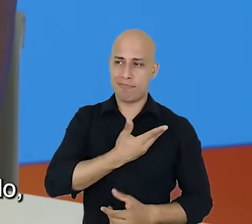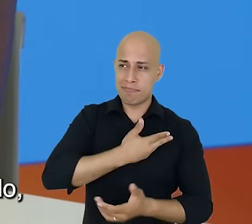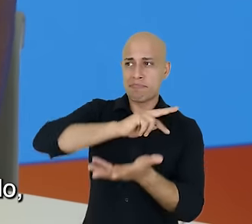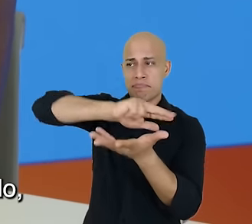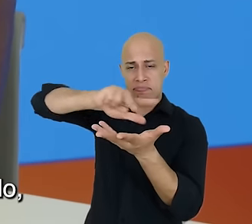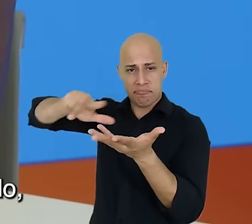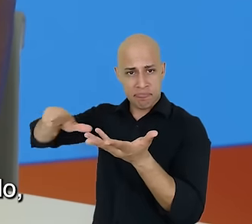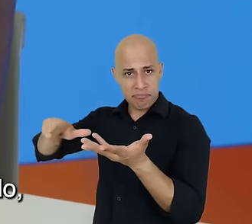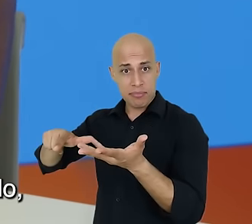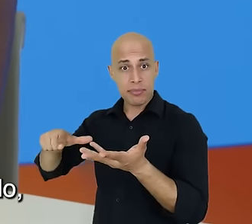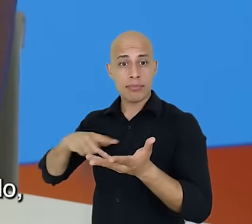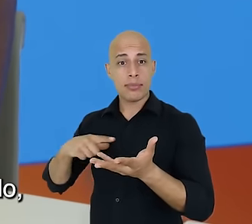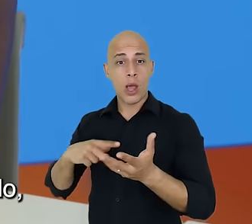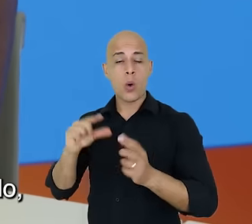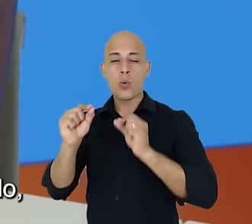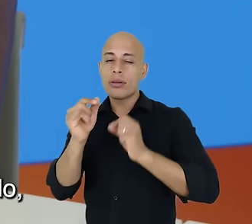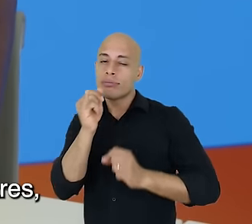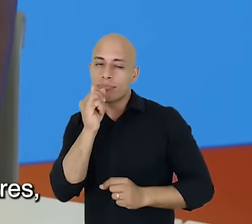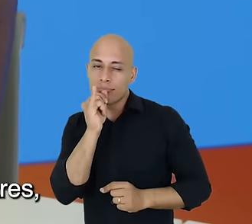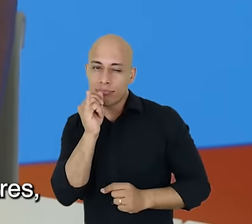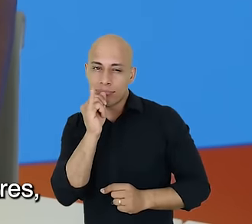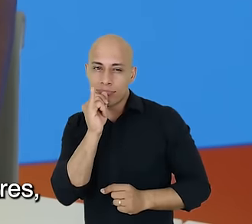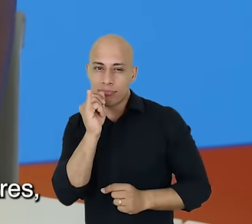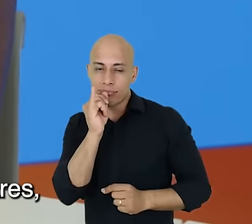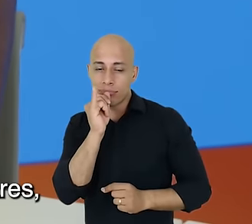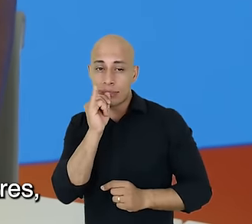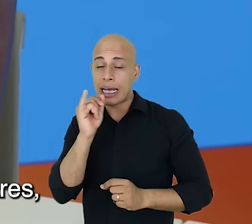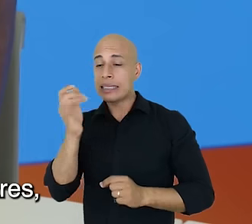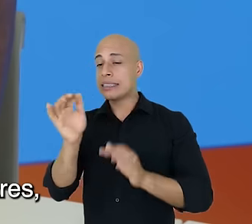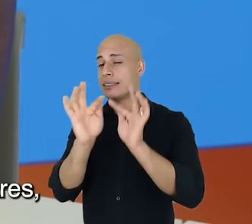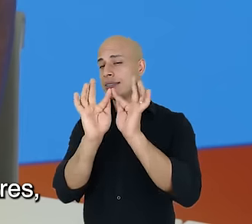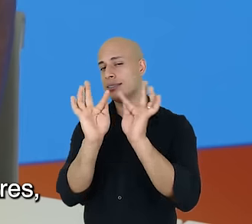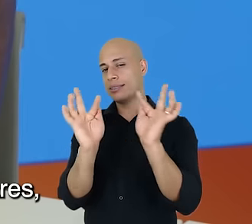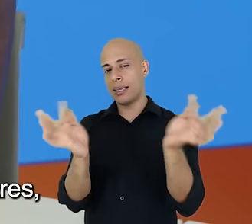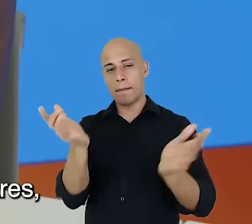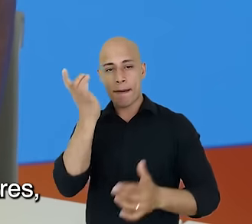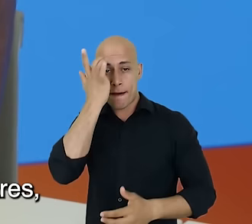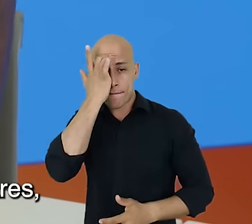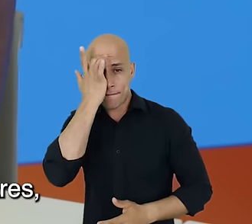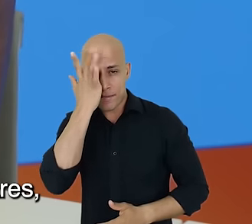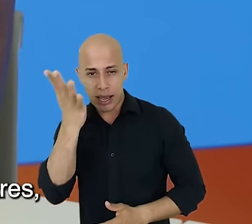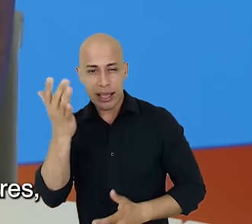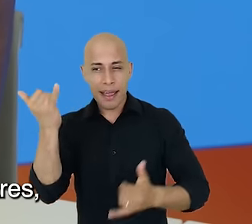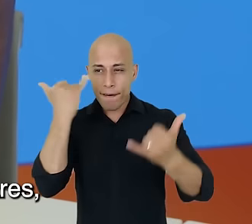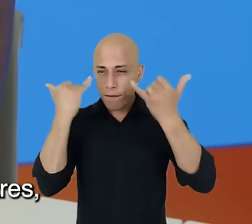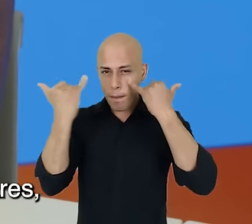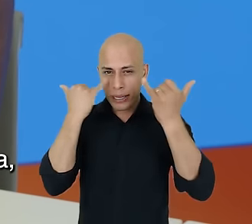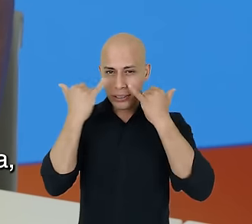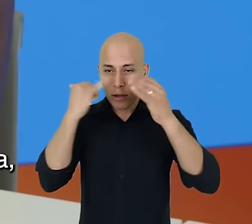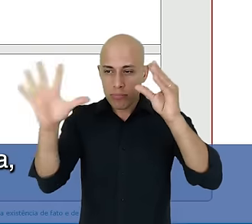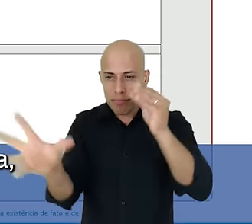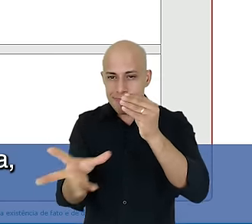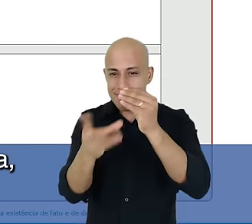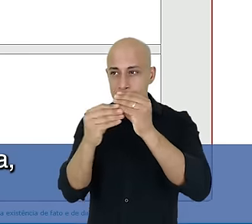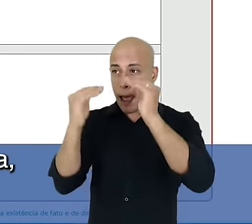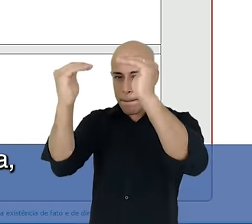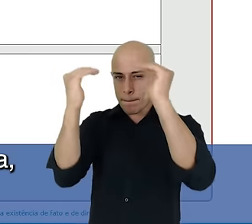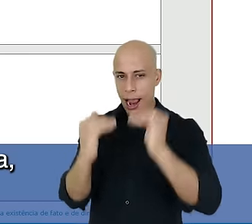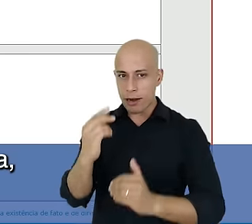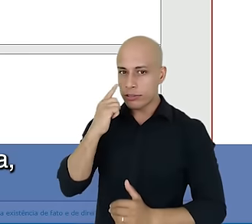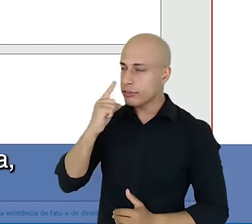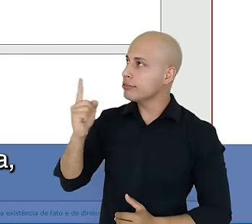nossos clientes tem lá um exemplo muito muito claro ali onde a gente traz embaixo de informações complementares quando a empresa